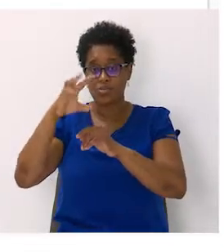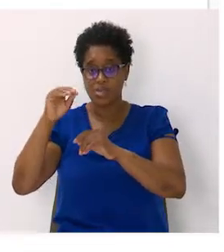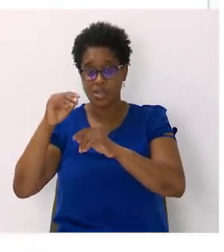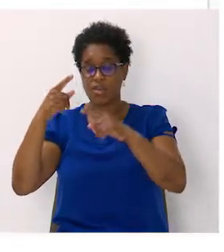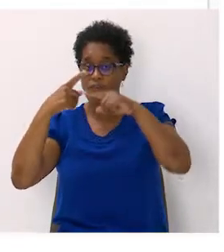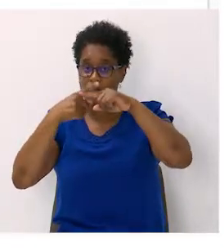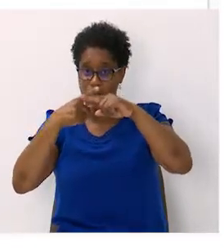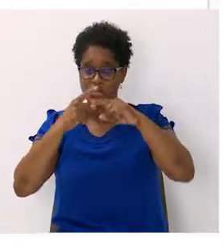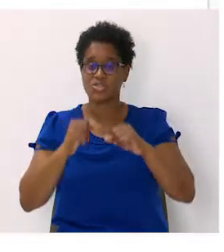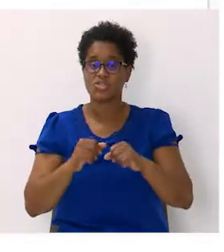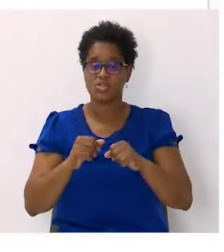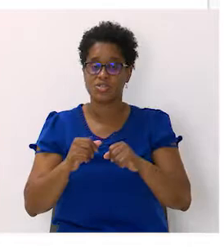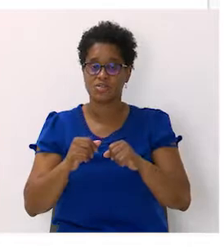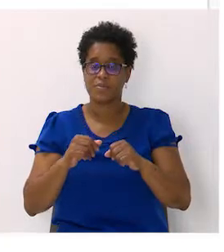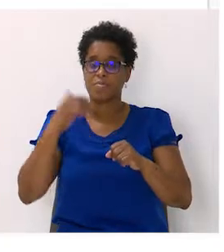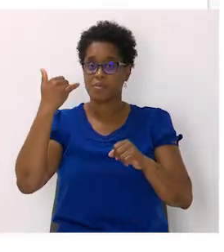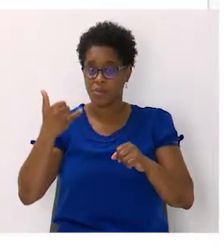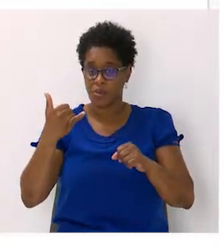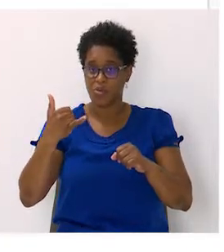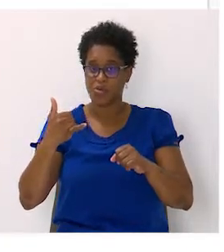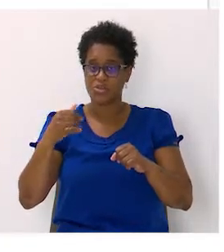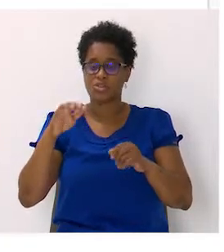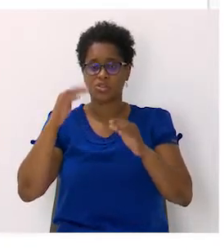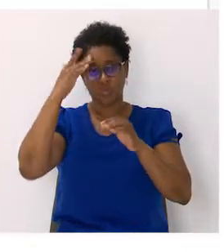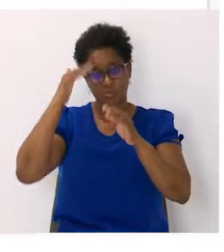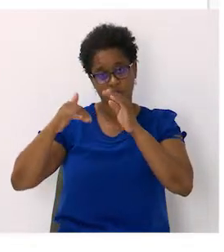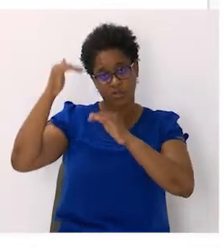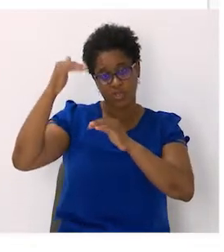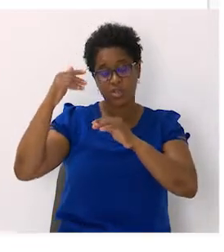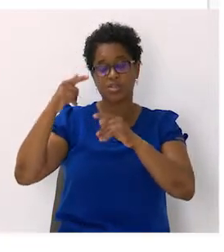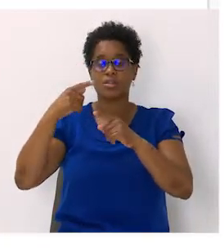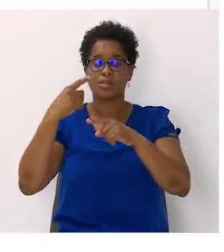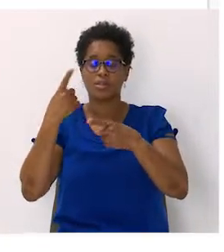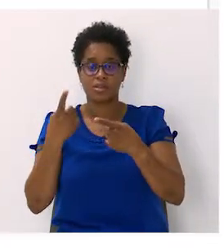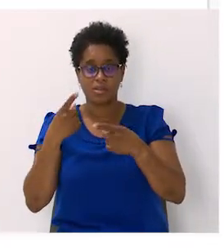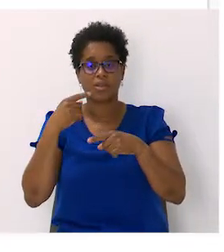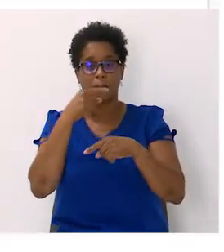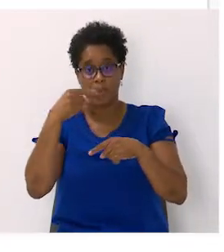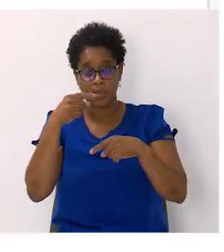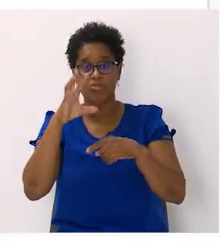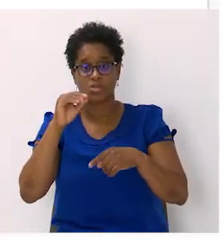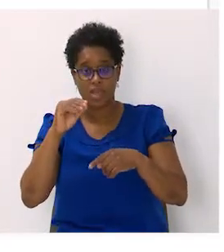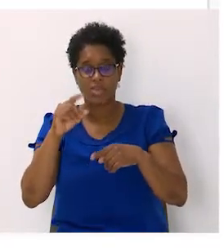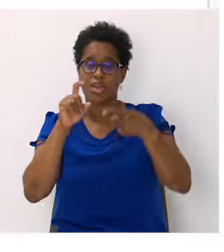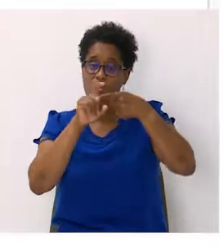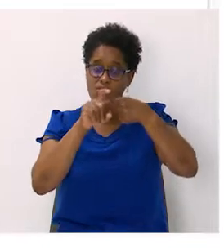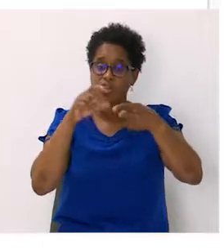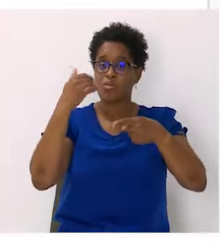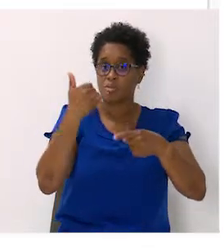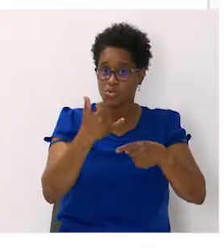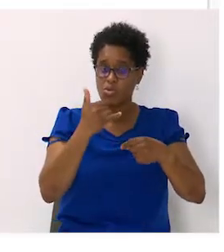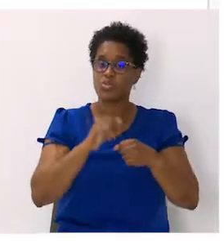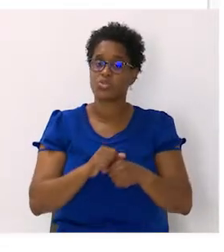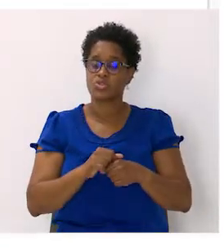10 vezes 2 de expoente menos 10 a dividir por